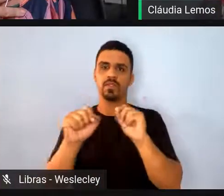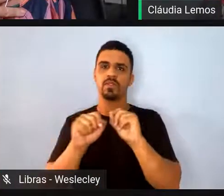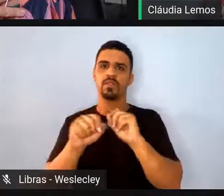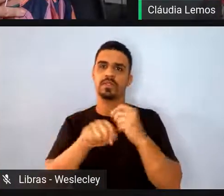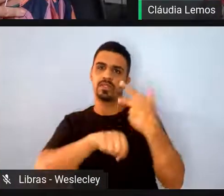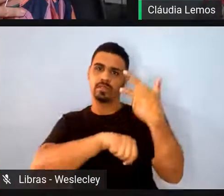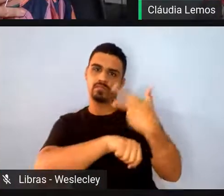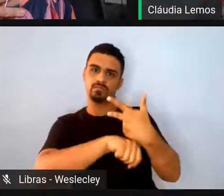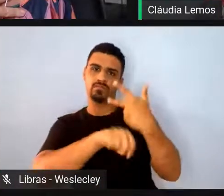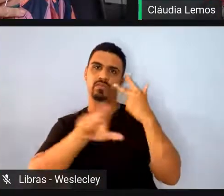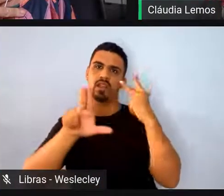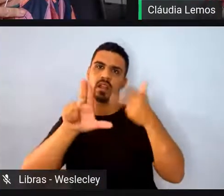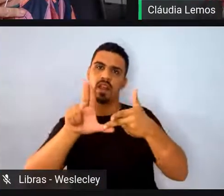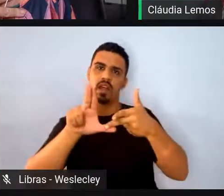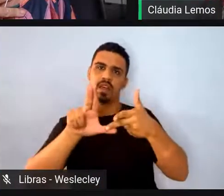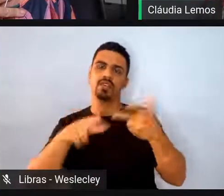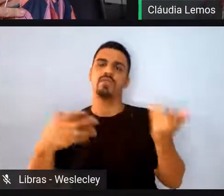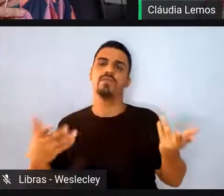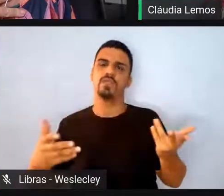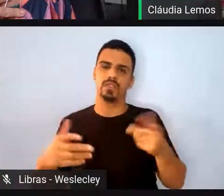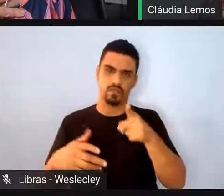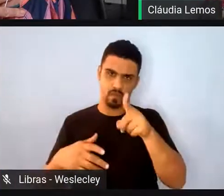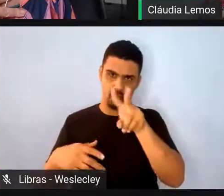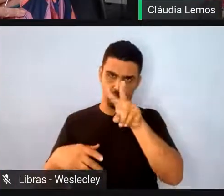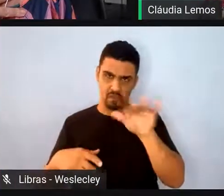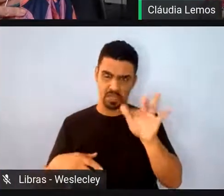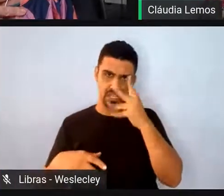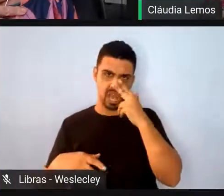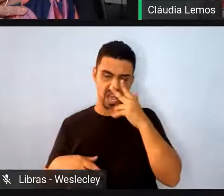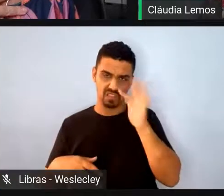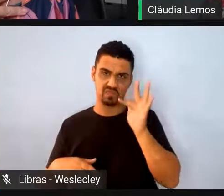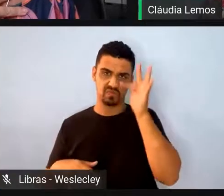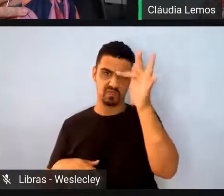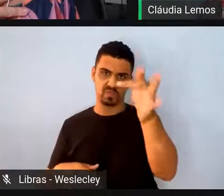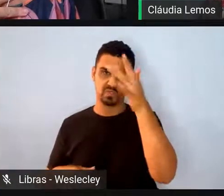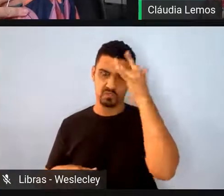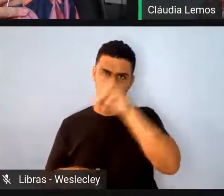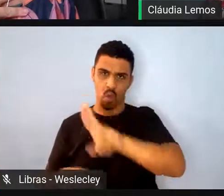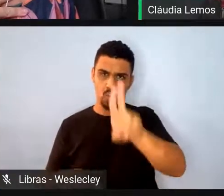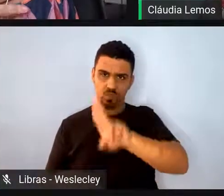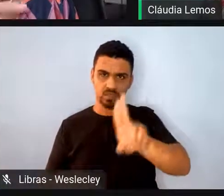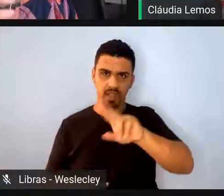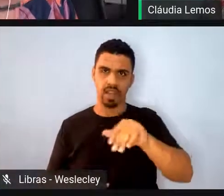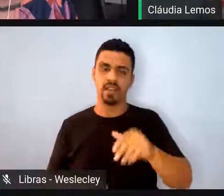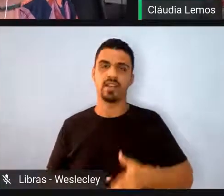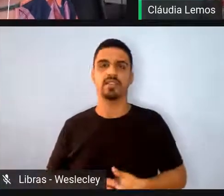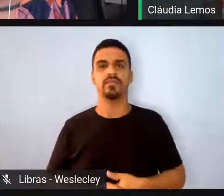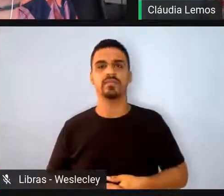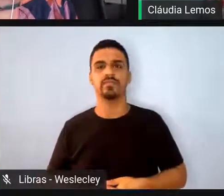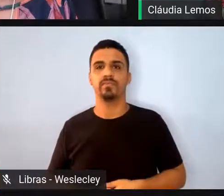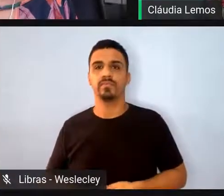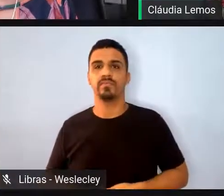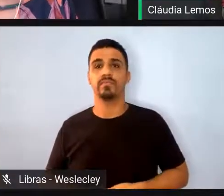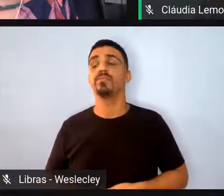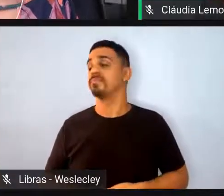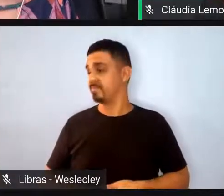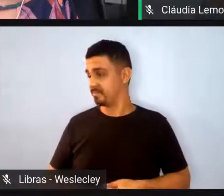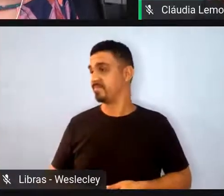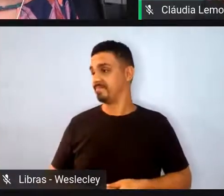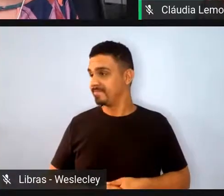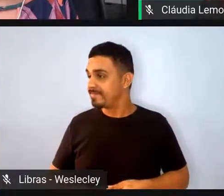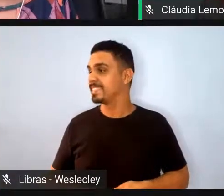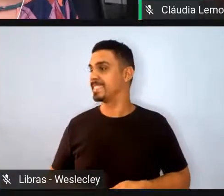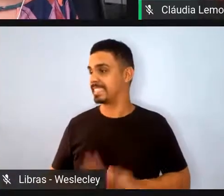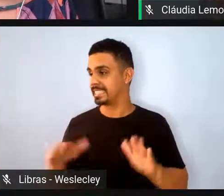lives. Isso você acha que tende a ser uma tendência, Jenny? Então, isso eu identifiquei isso